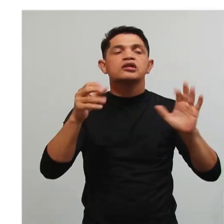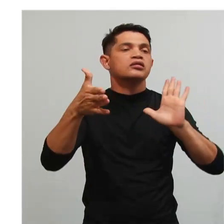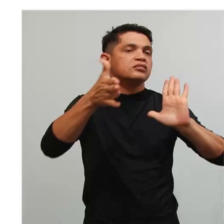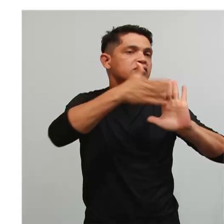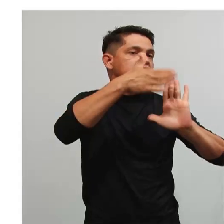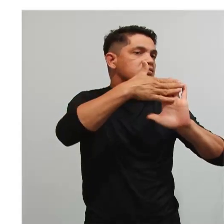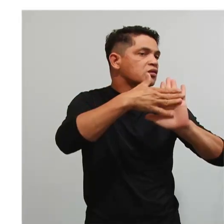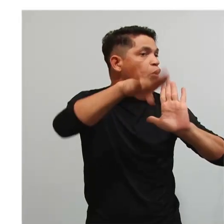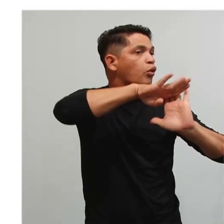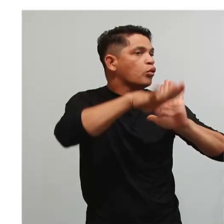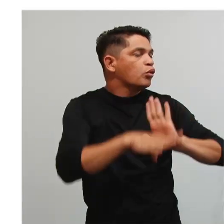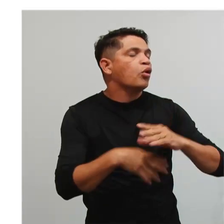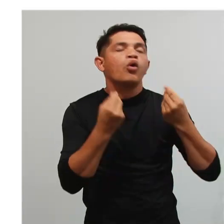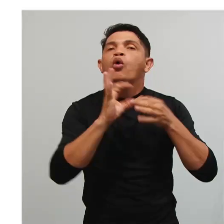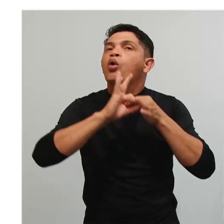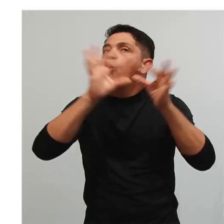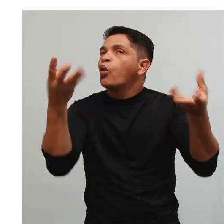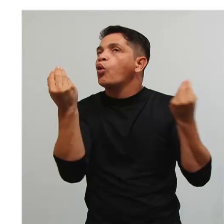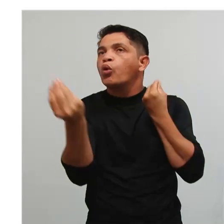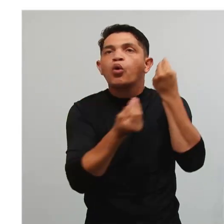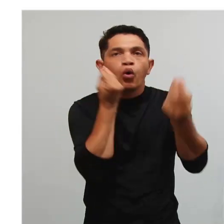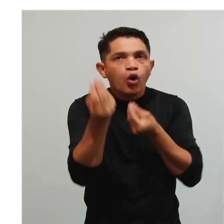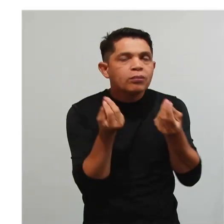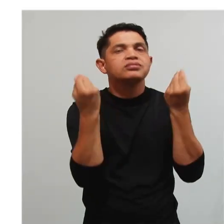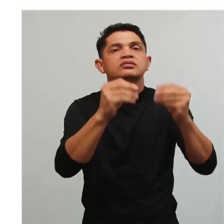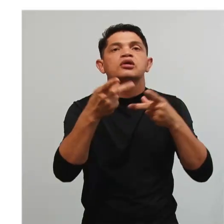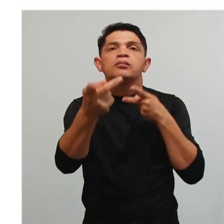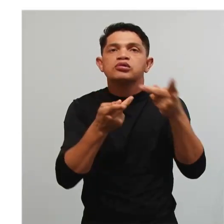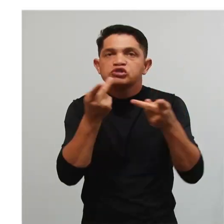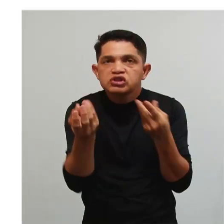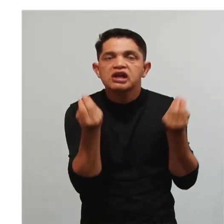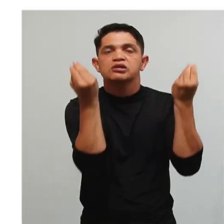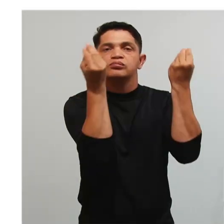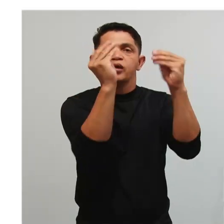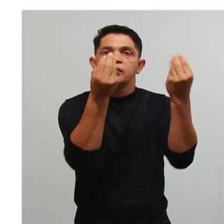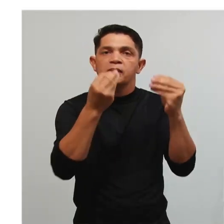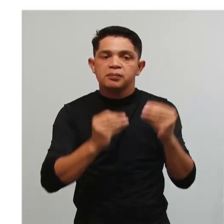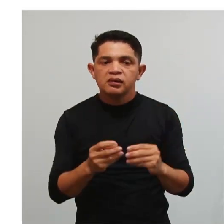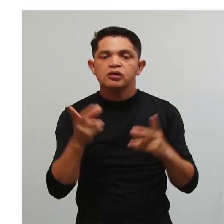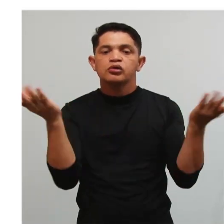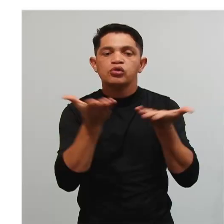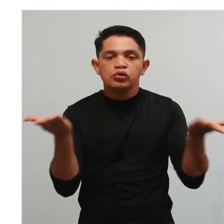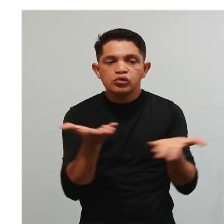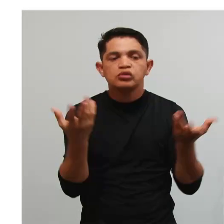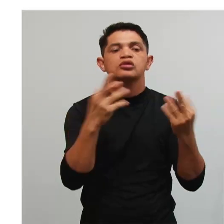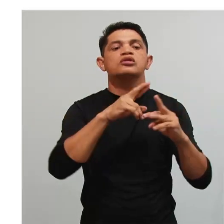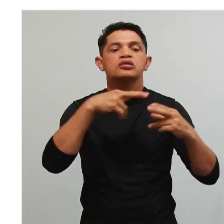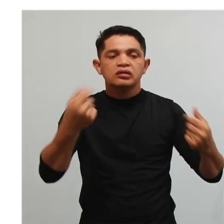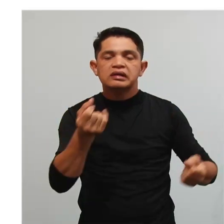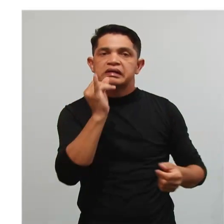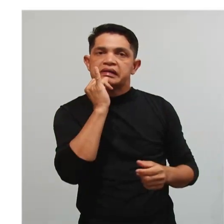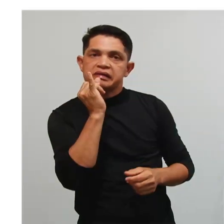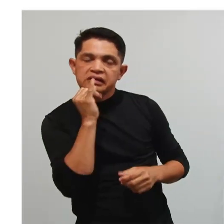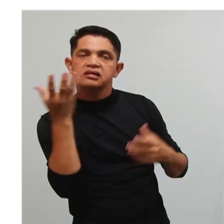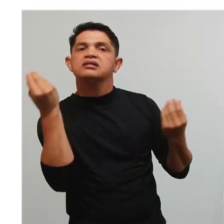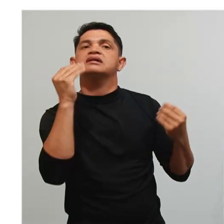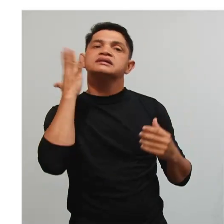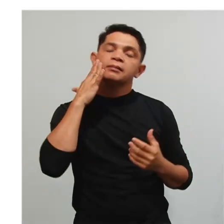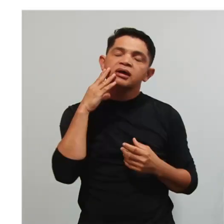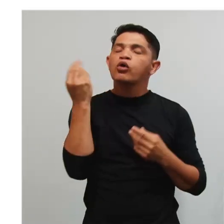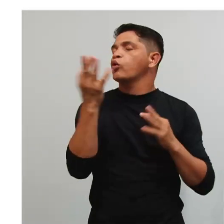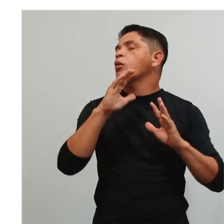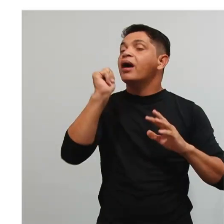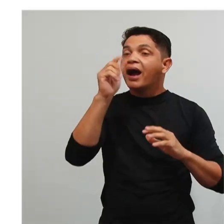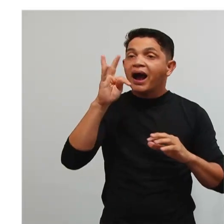você não vai usar o numeral, por exemplo, hoje é dia 3 de dezembro. Você não vai usar o